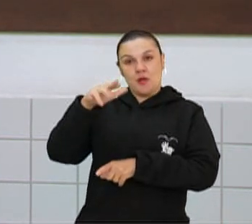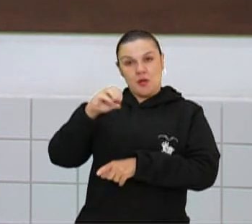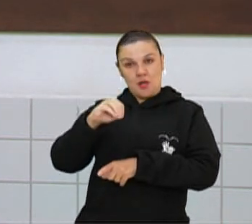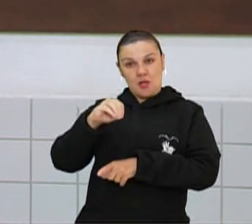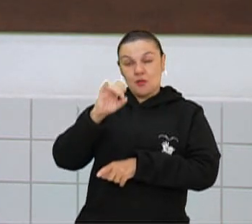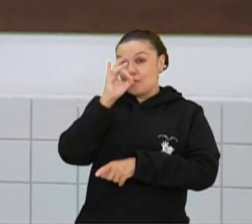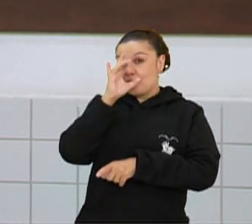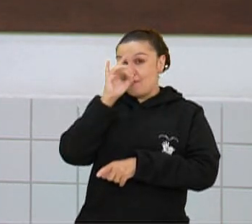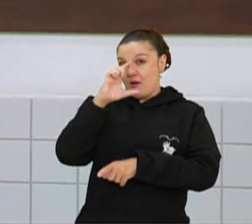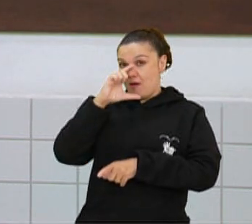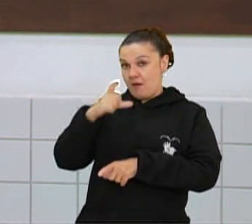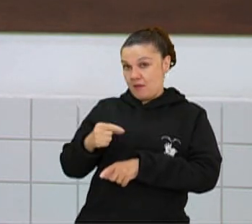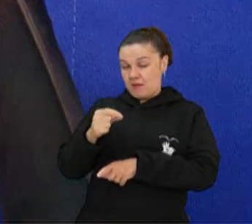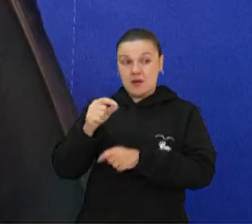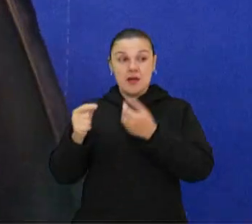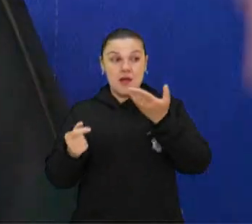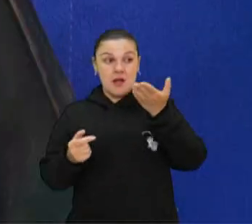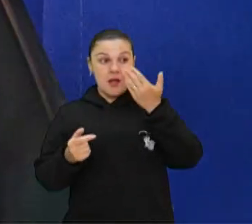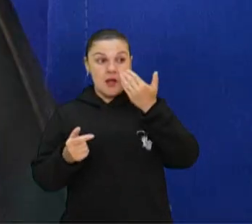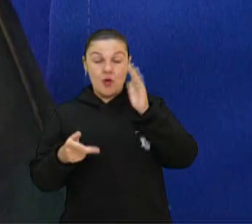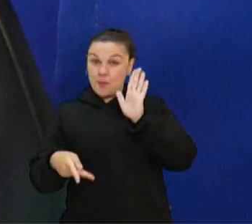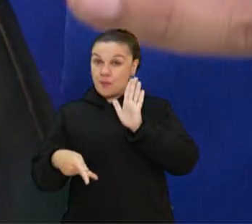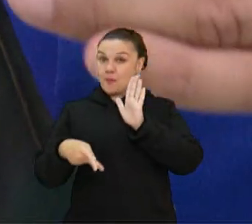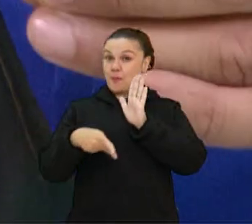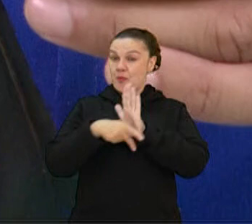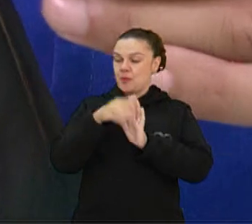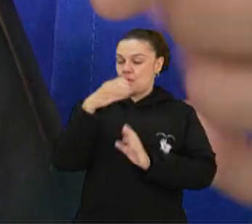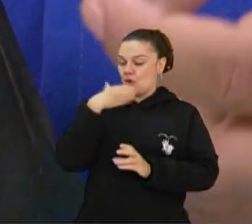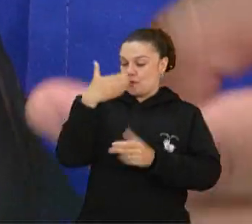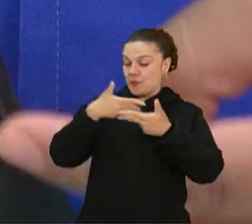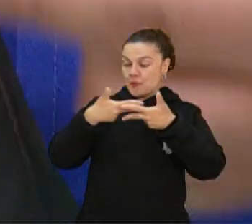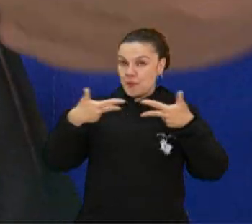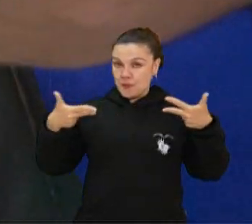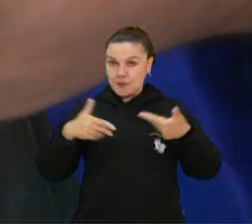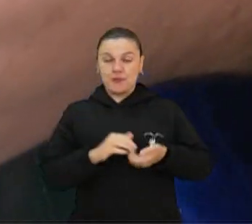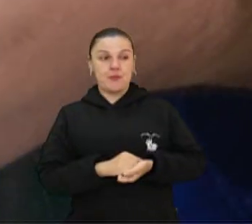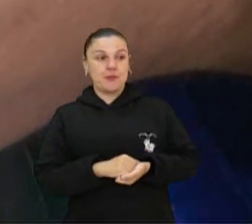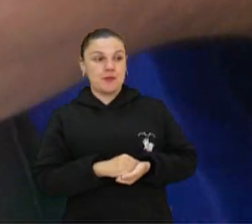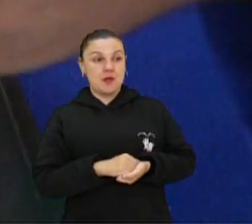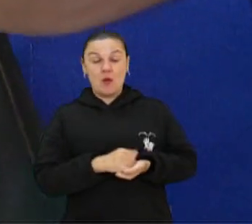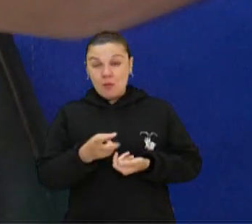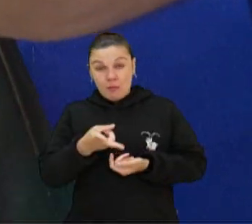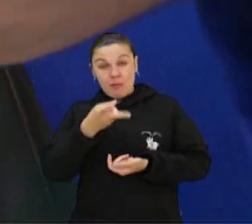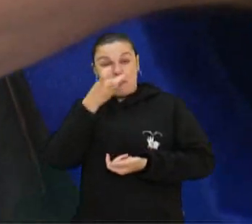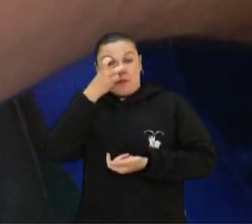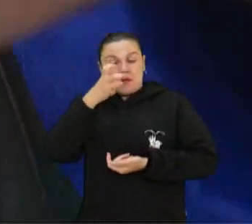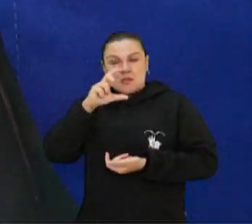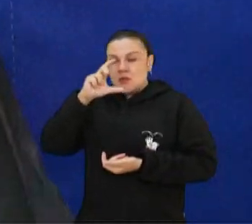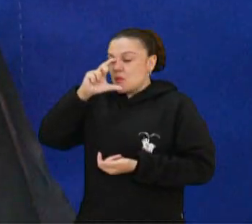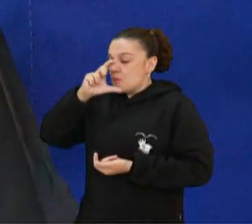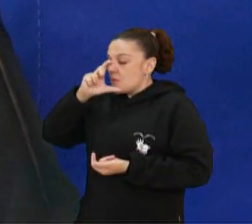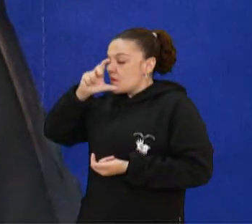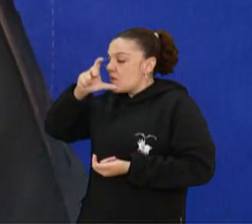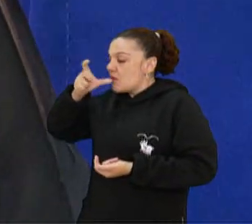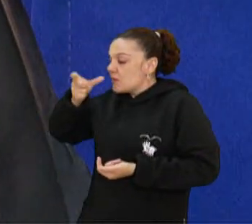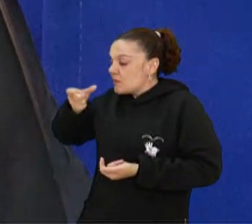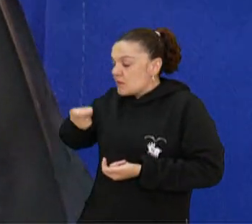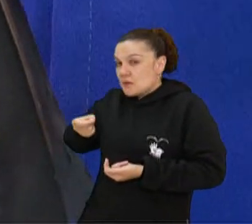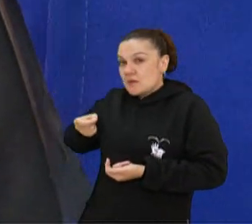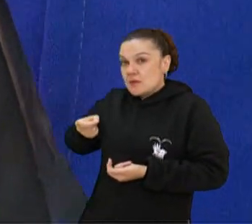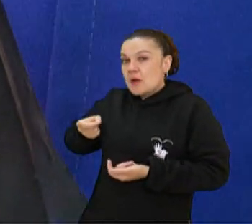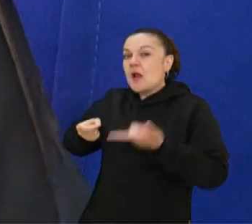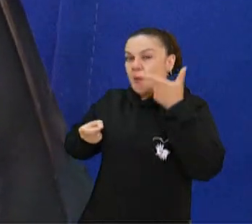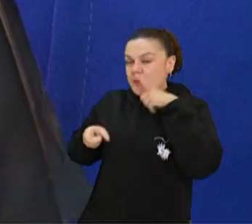verde que ele se alimenta de frutos, ele é frugívoro. Tá? Notem o formato do bico dele. Ele pega